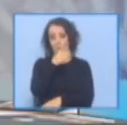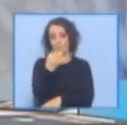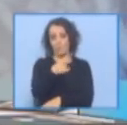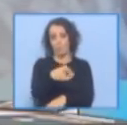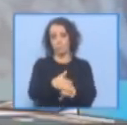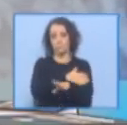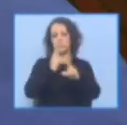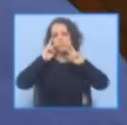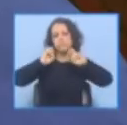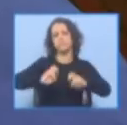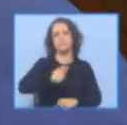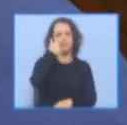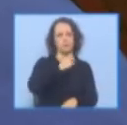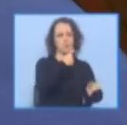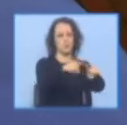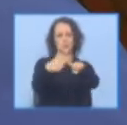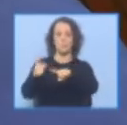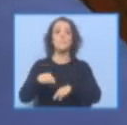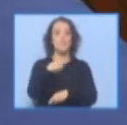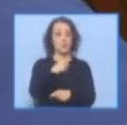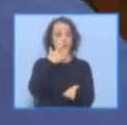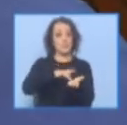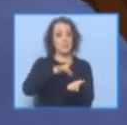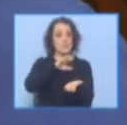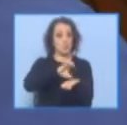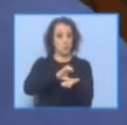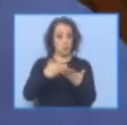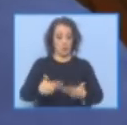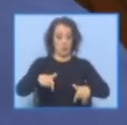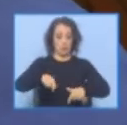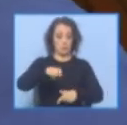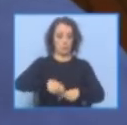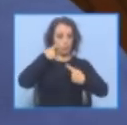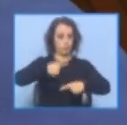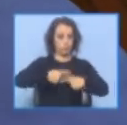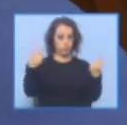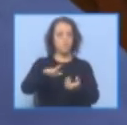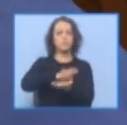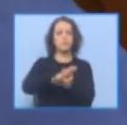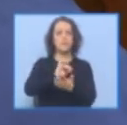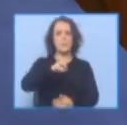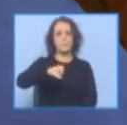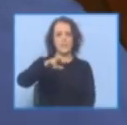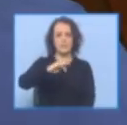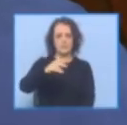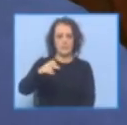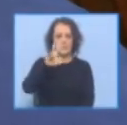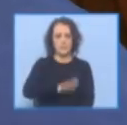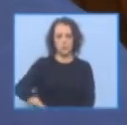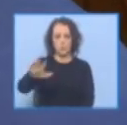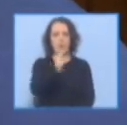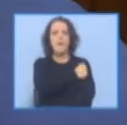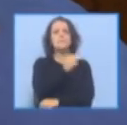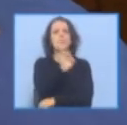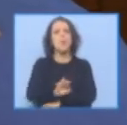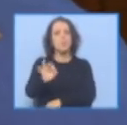vasto leque de investigadores. O dicionário está a ser apresentado neste mês, foi publicado pela Imprensa Nacional Casa da Moeda e